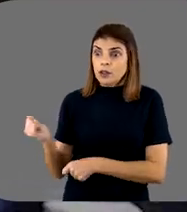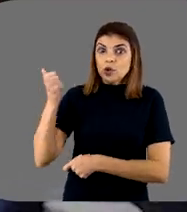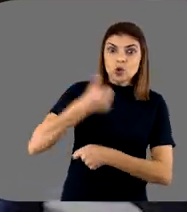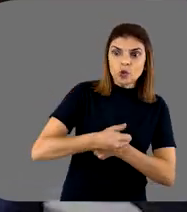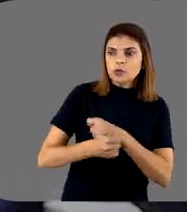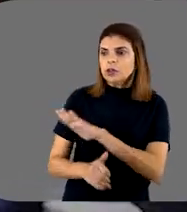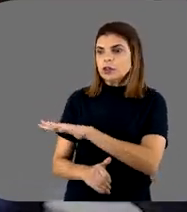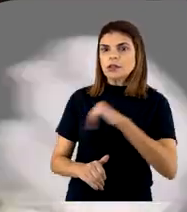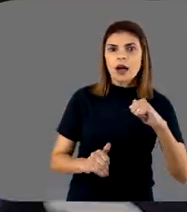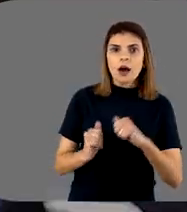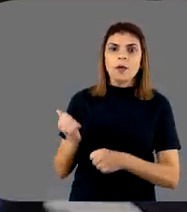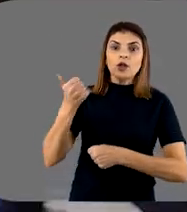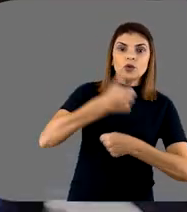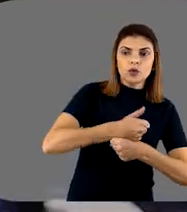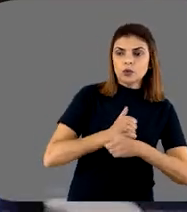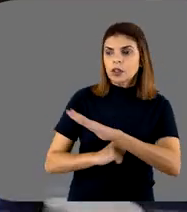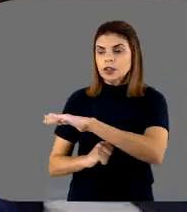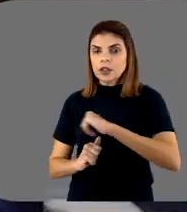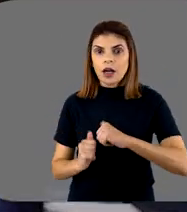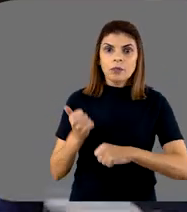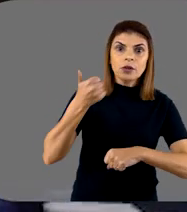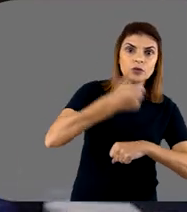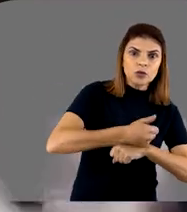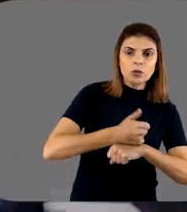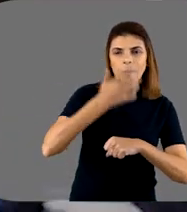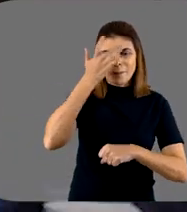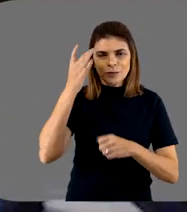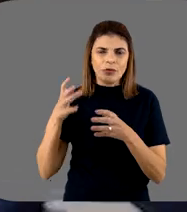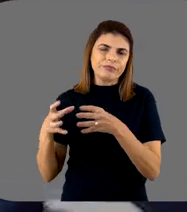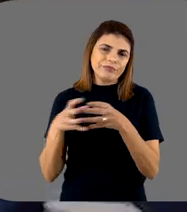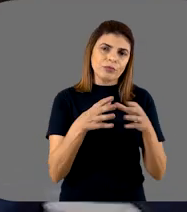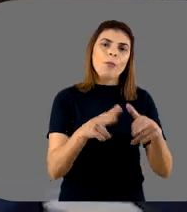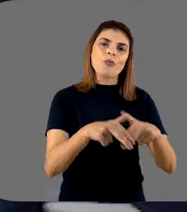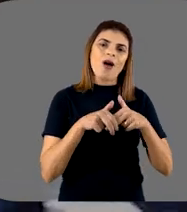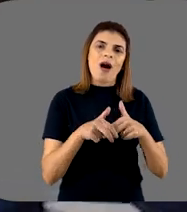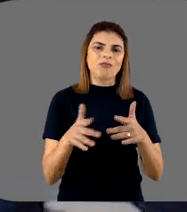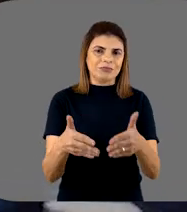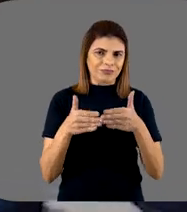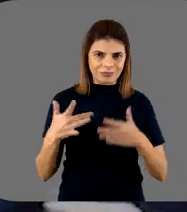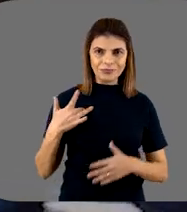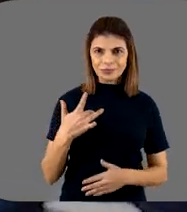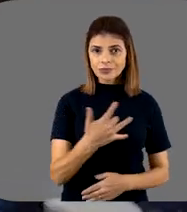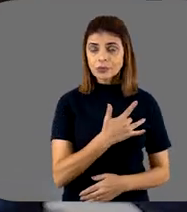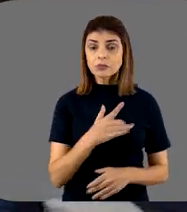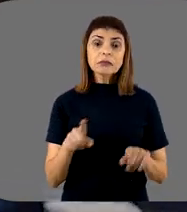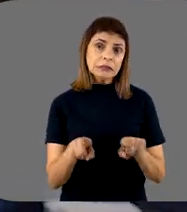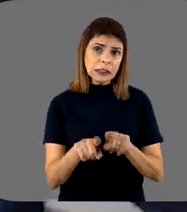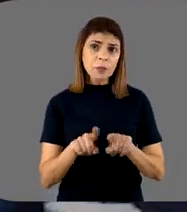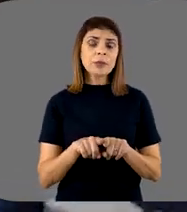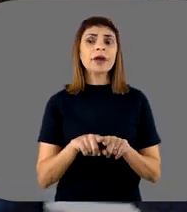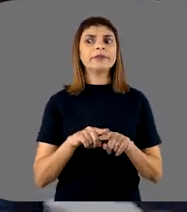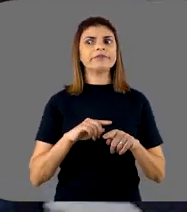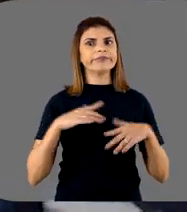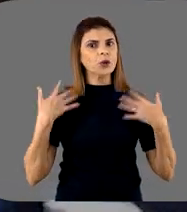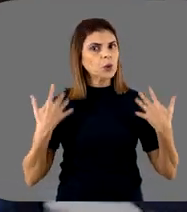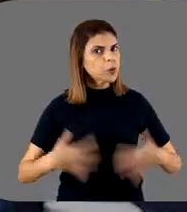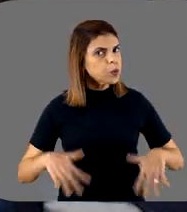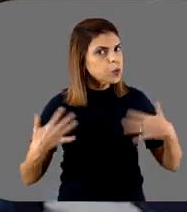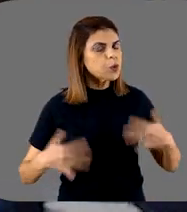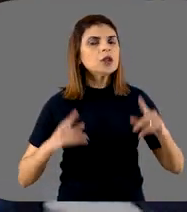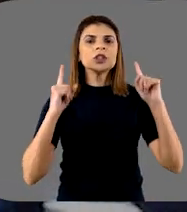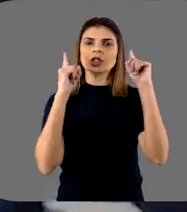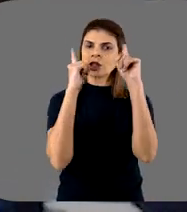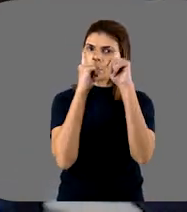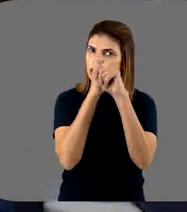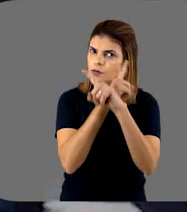espera para serem chamados para para entrar no lugar daqueles que entraram em em licensa então isso também tem sido